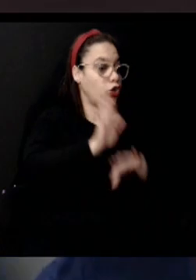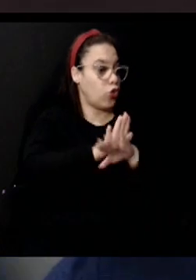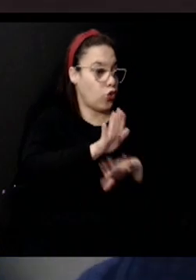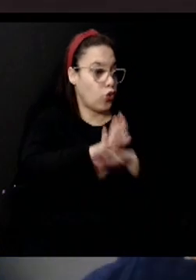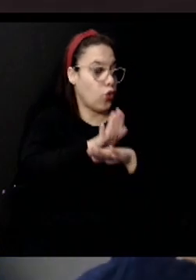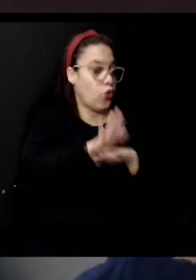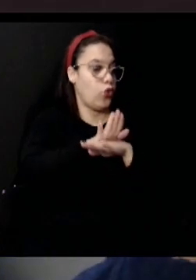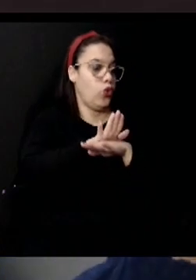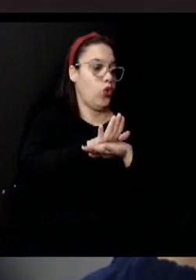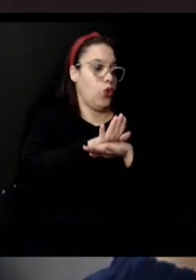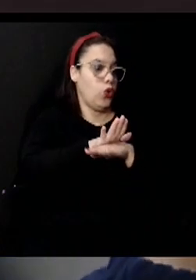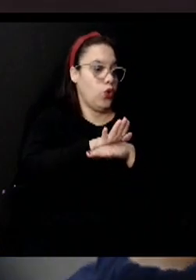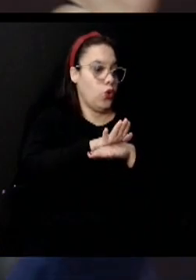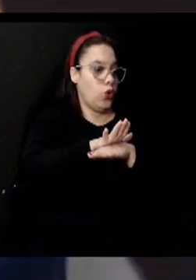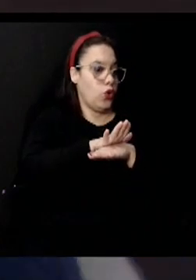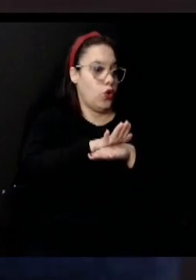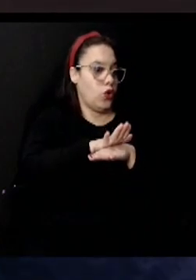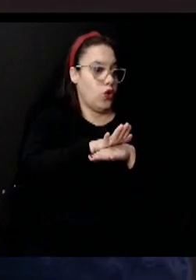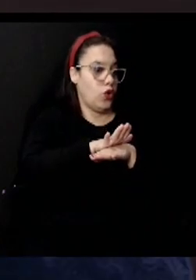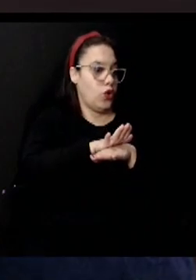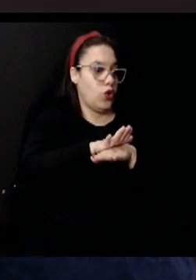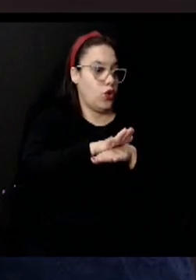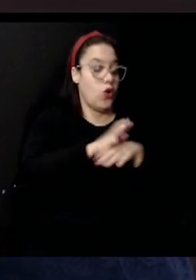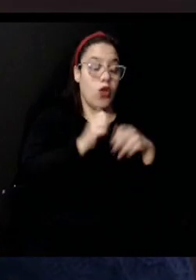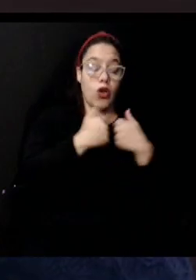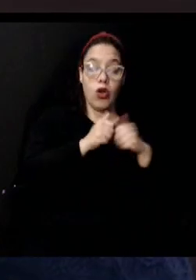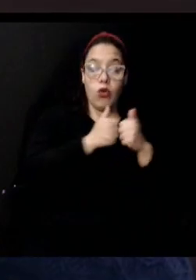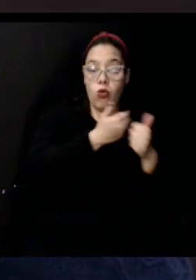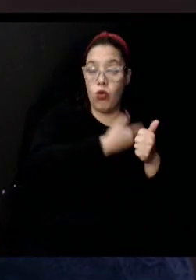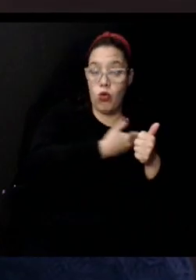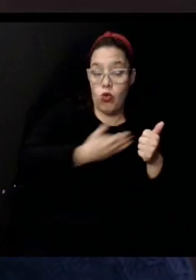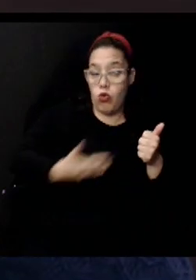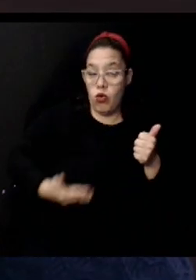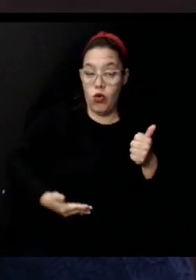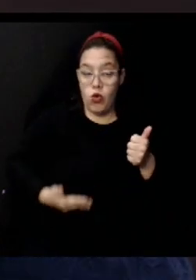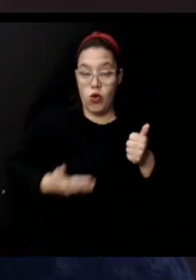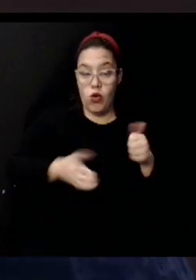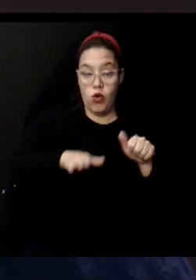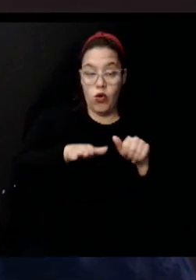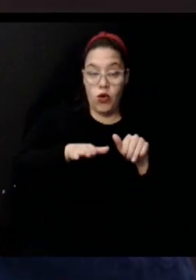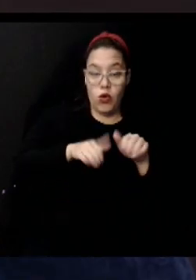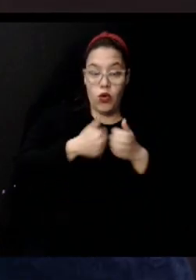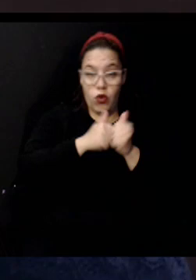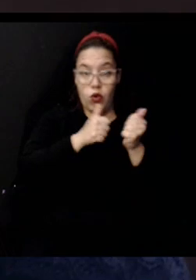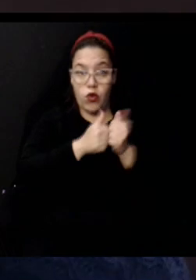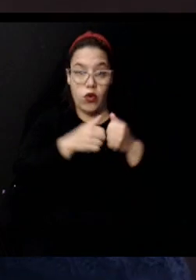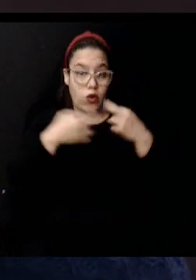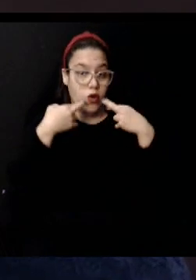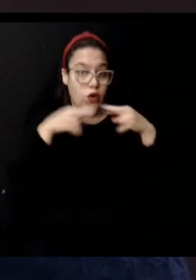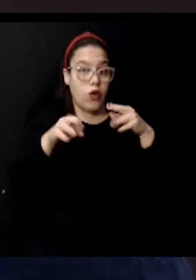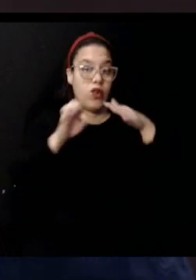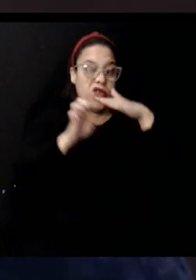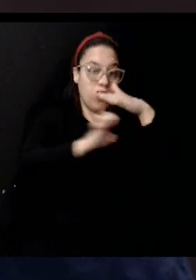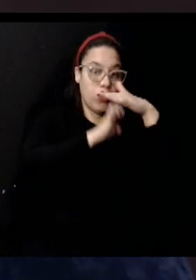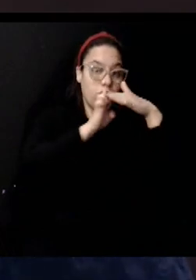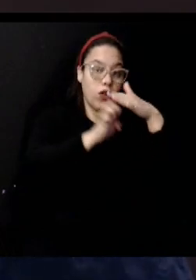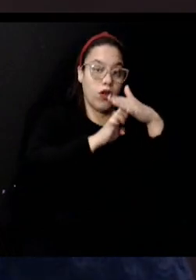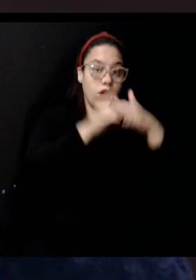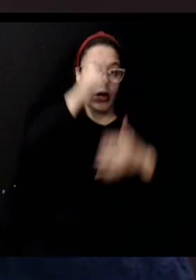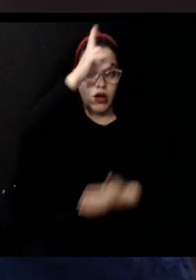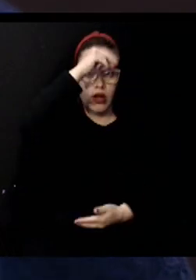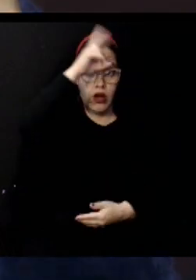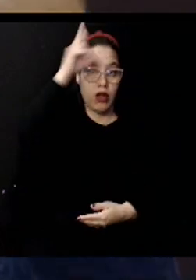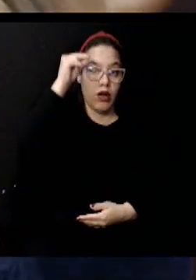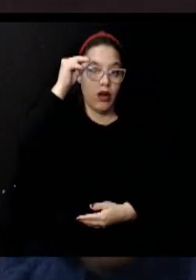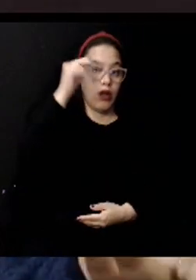vamos trazer a questão do transporte público. A partir do momento que as pessoas começam a reclamar, as empresas, as prefeituras, elas ficam de